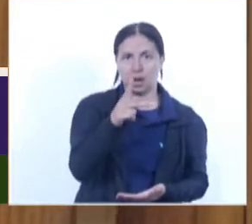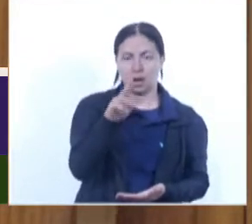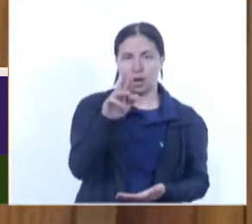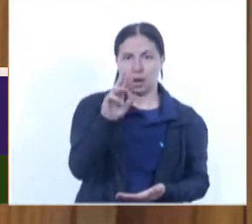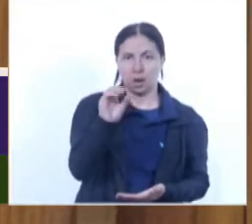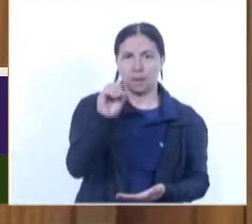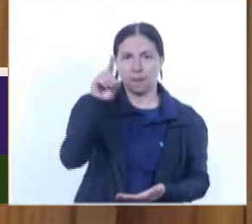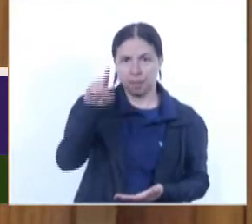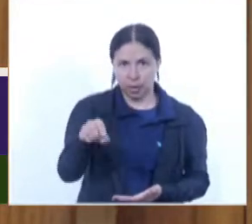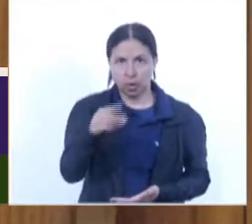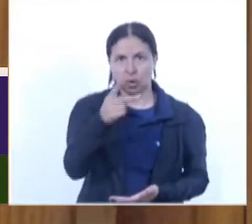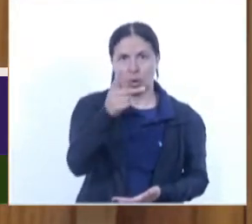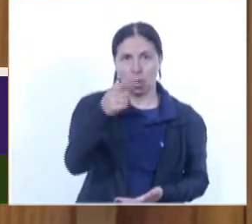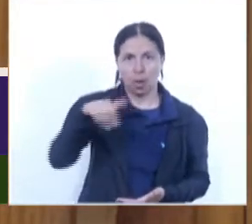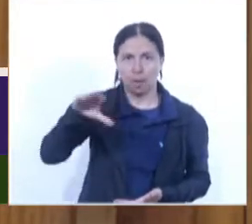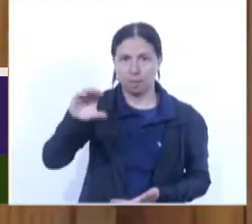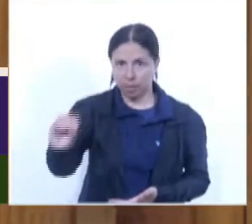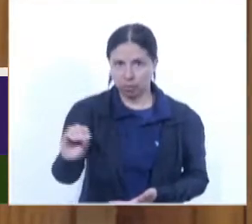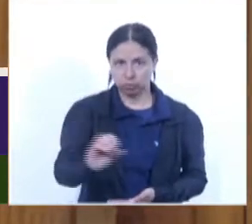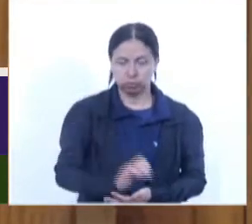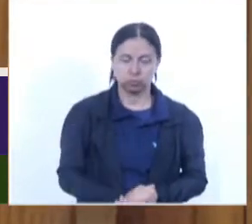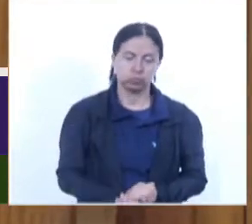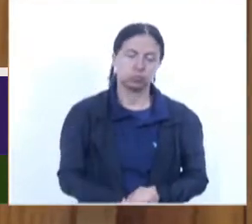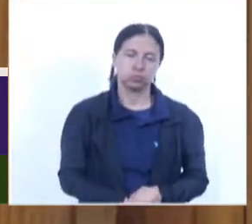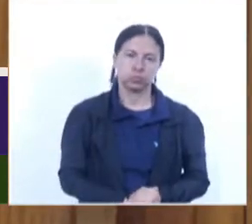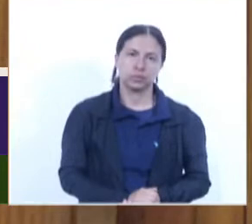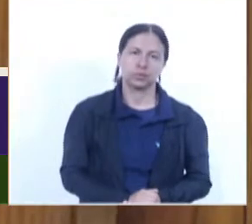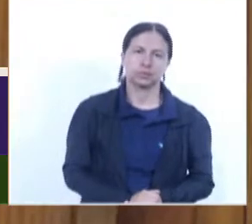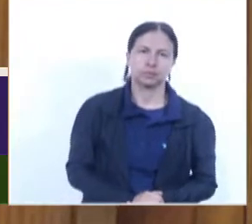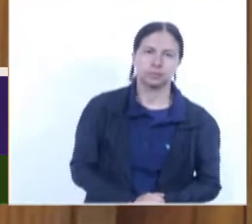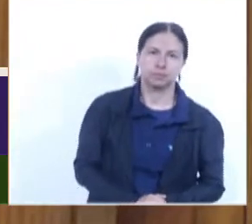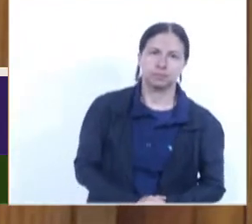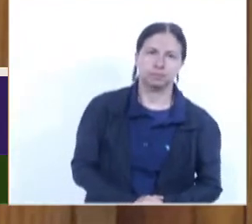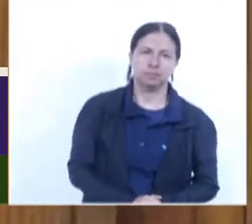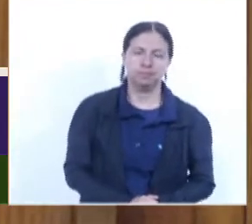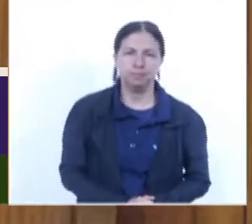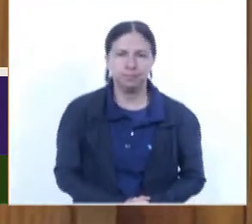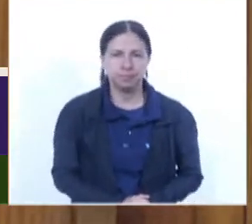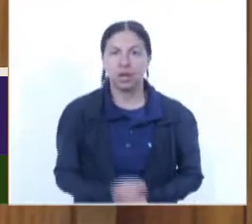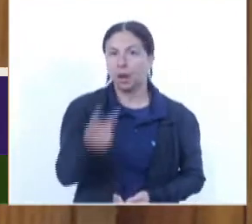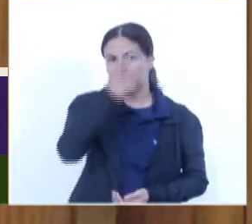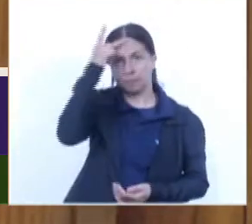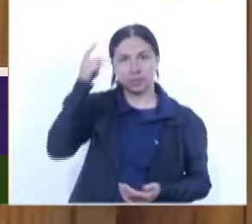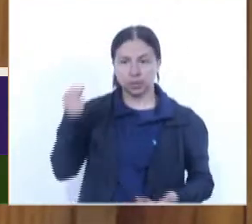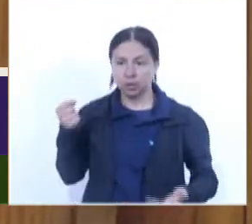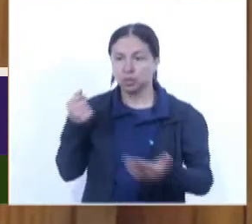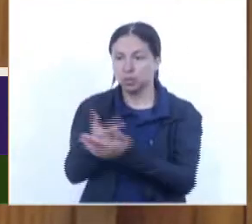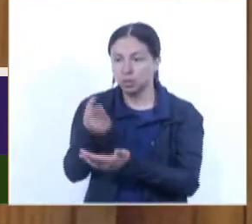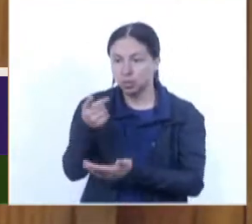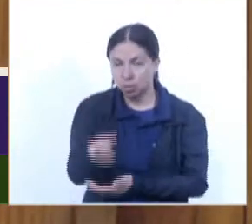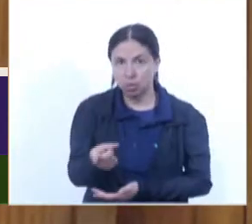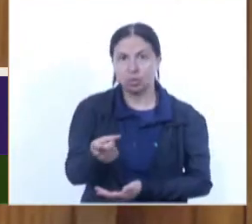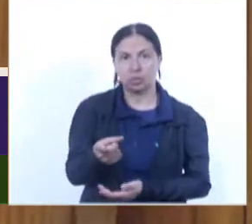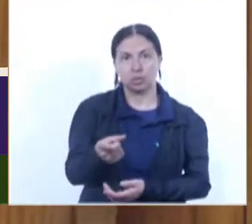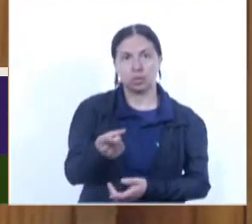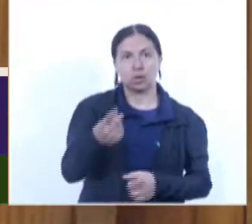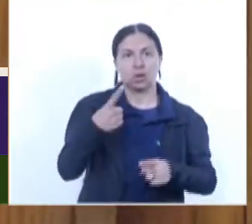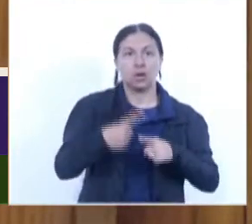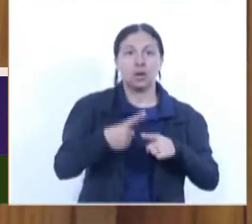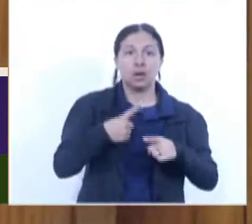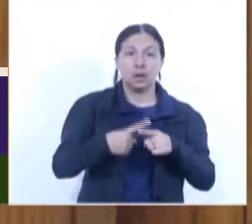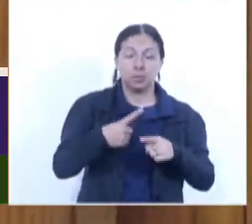as pessoas que utilizam o propão São pessoas que são subsidiadas em cerca de